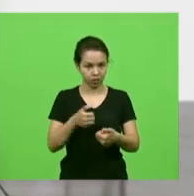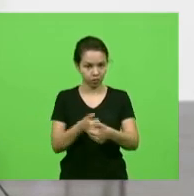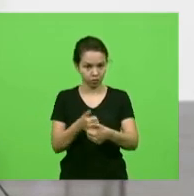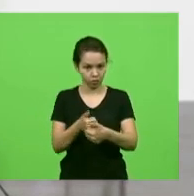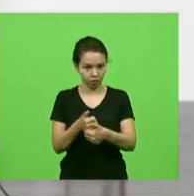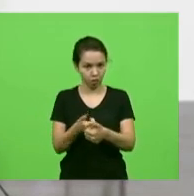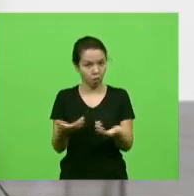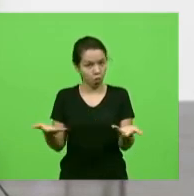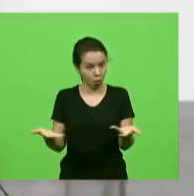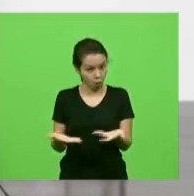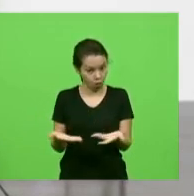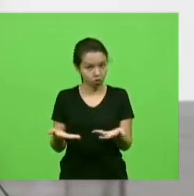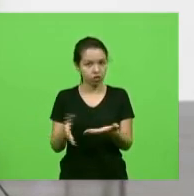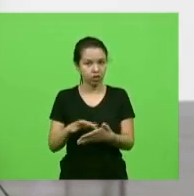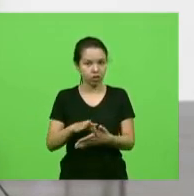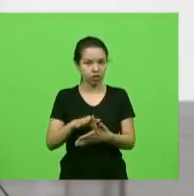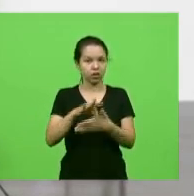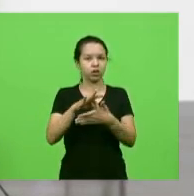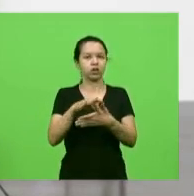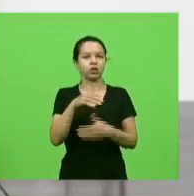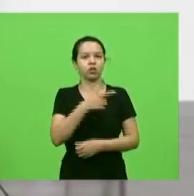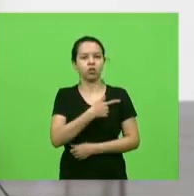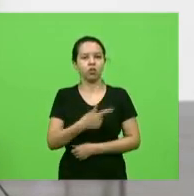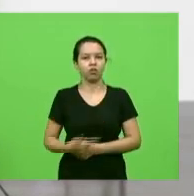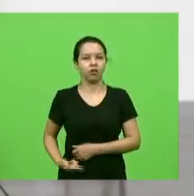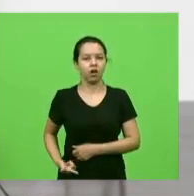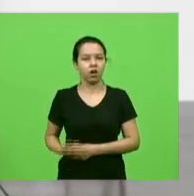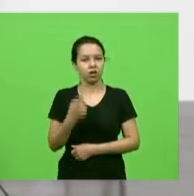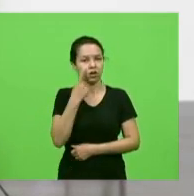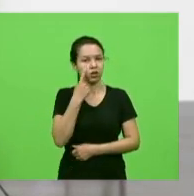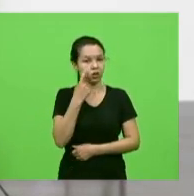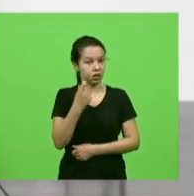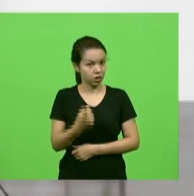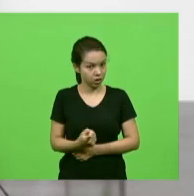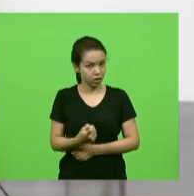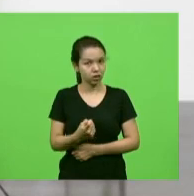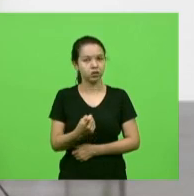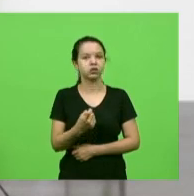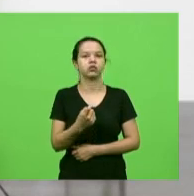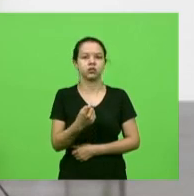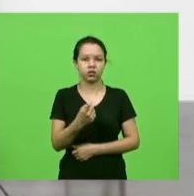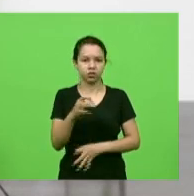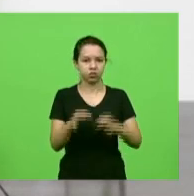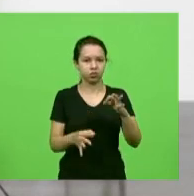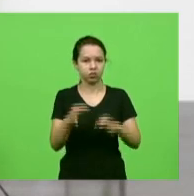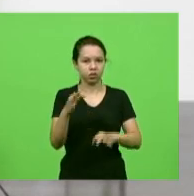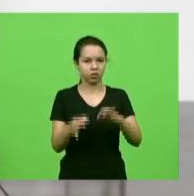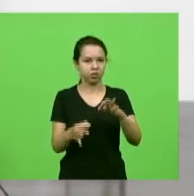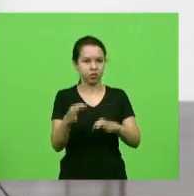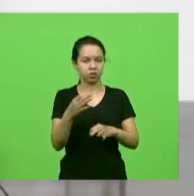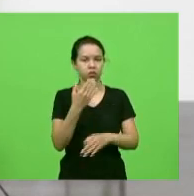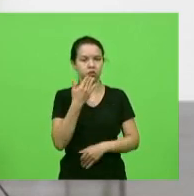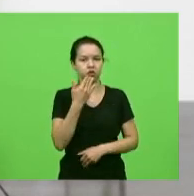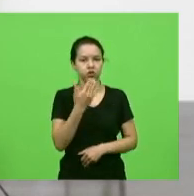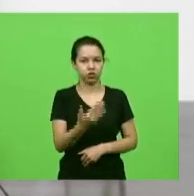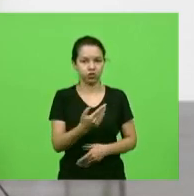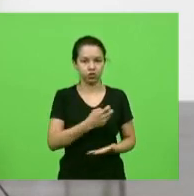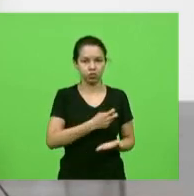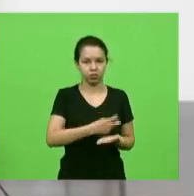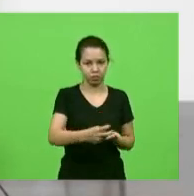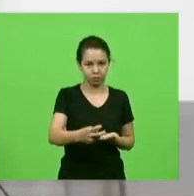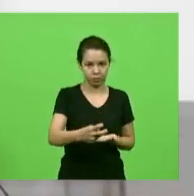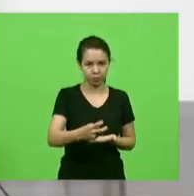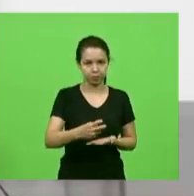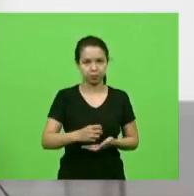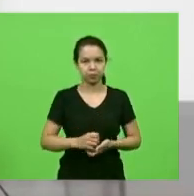líder do governo, tem interesse direto no julgamento do pedido de impeachment. De sorte que permitir